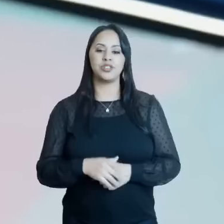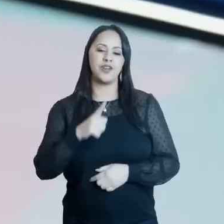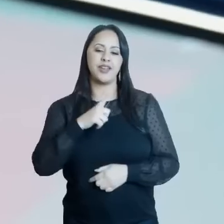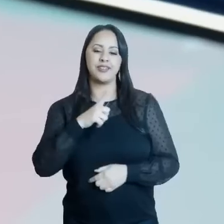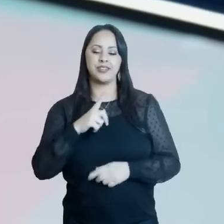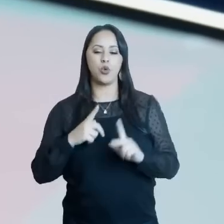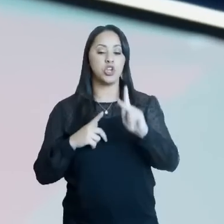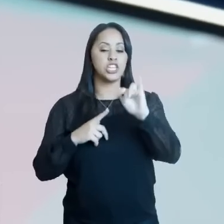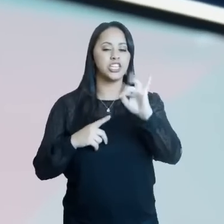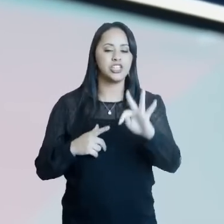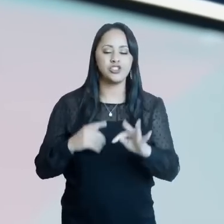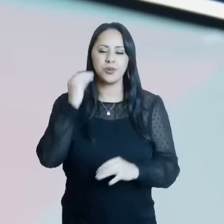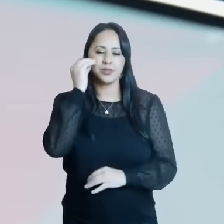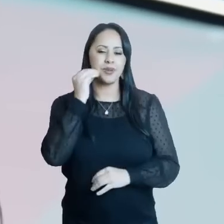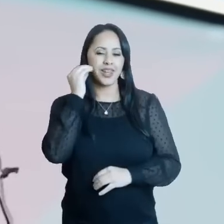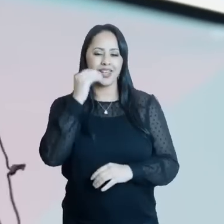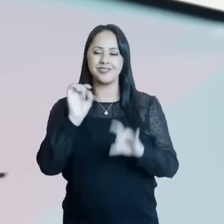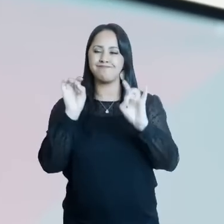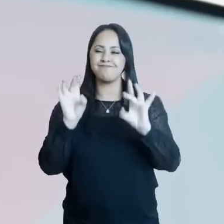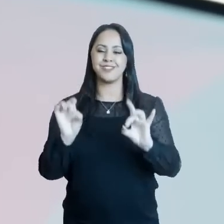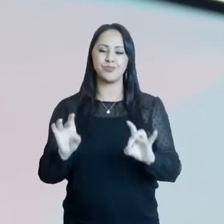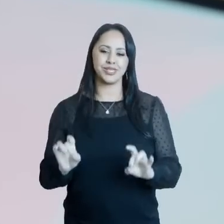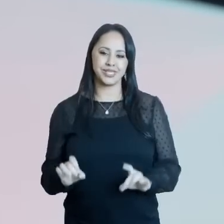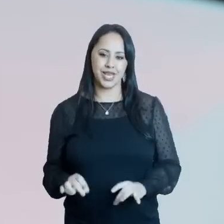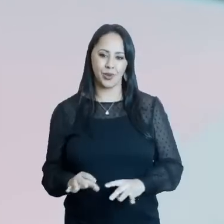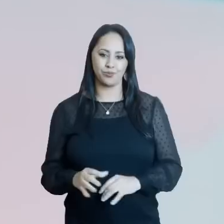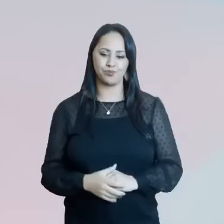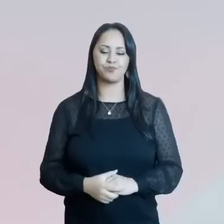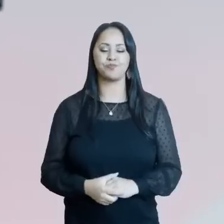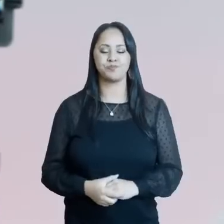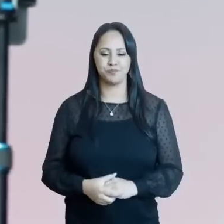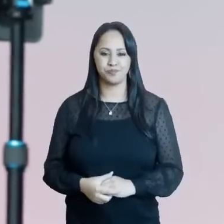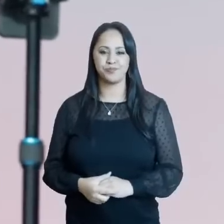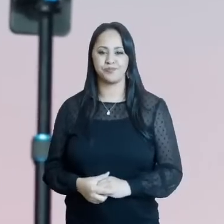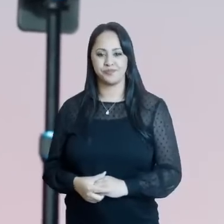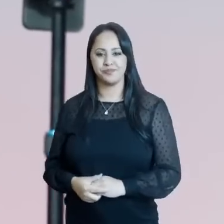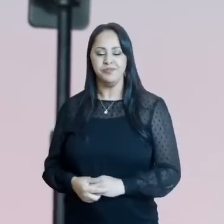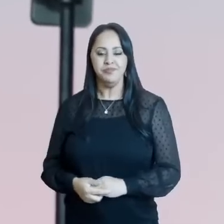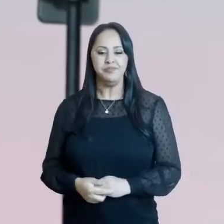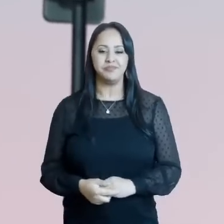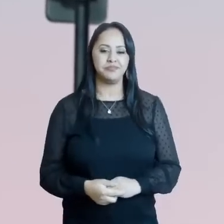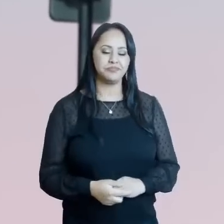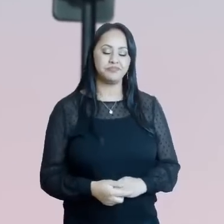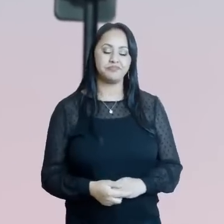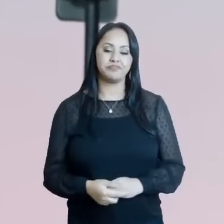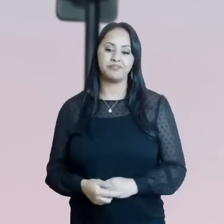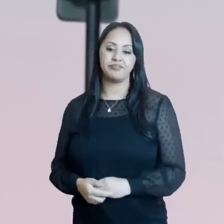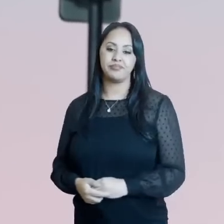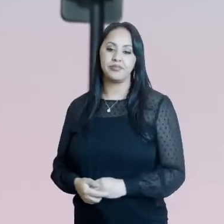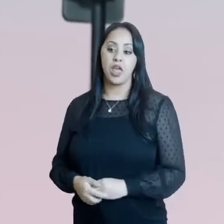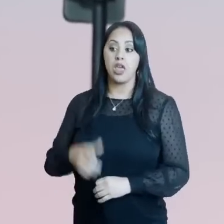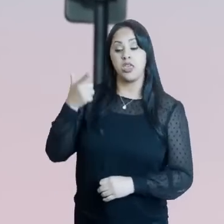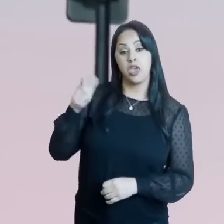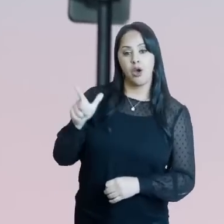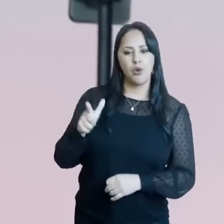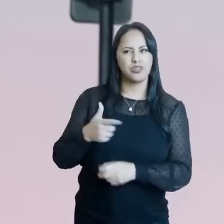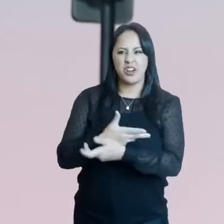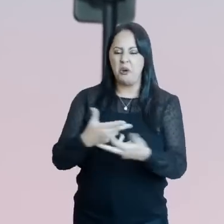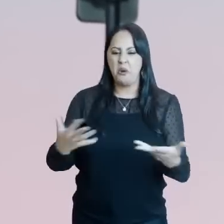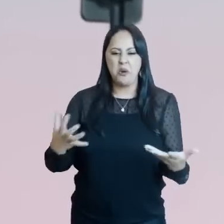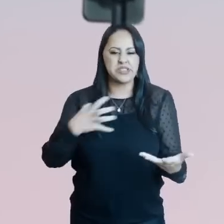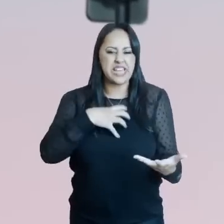kit, vai ter uma experiência extraordinária para quem está aqui, deixa eu sair daqui, aí, ó, para quem está aqui, e é outra